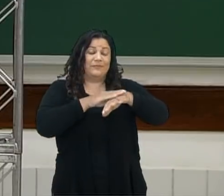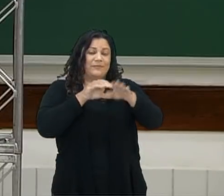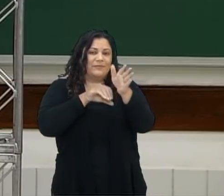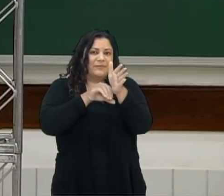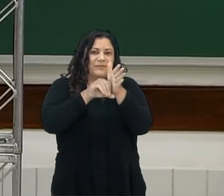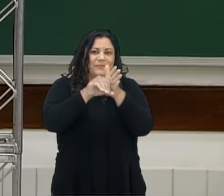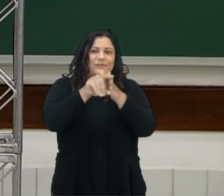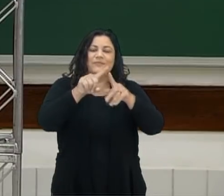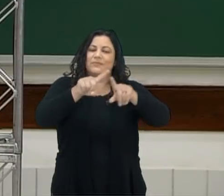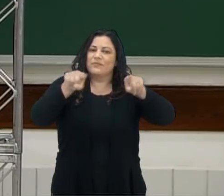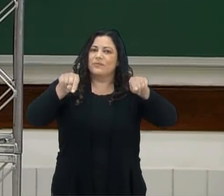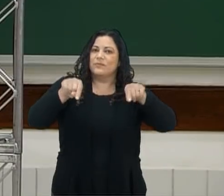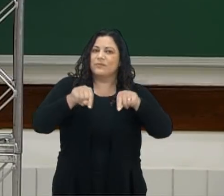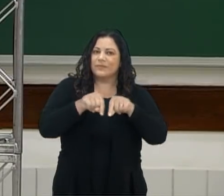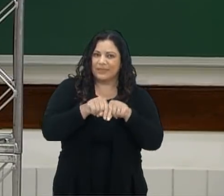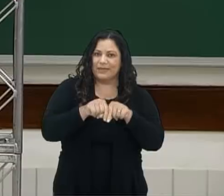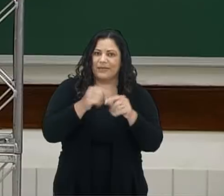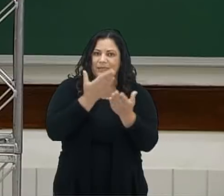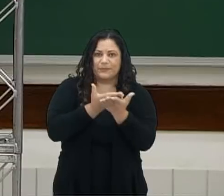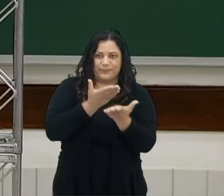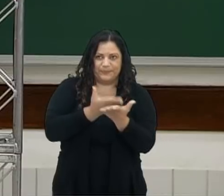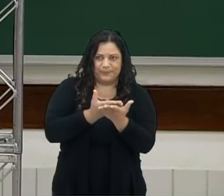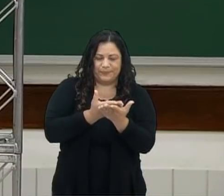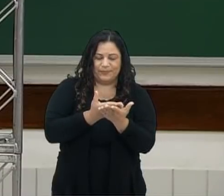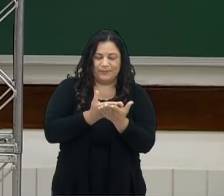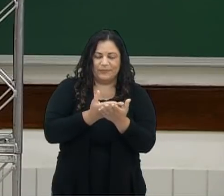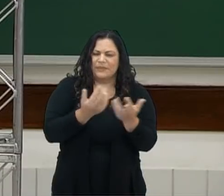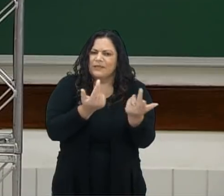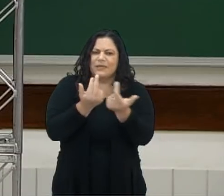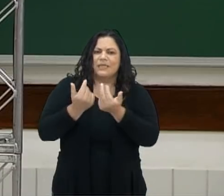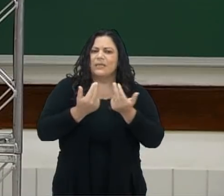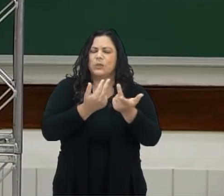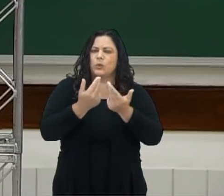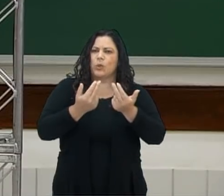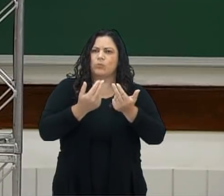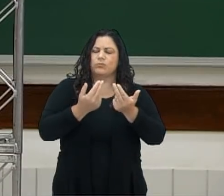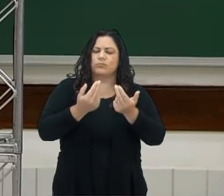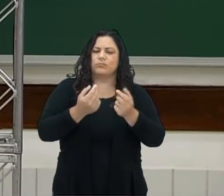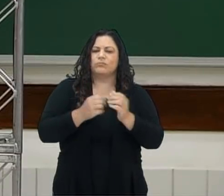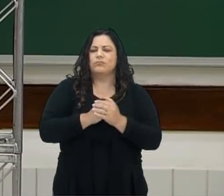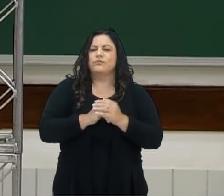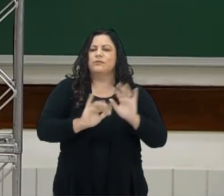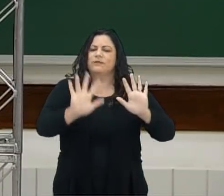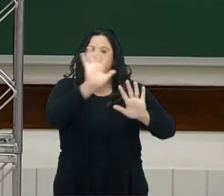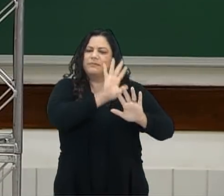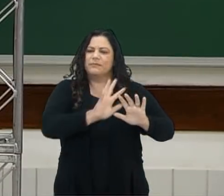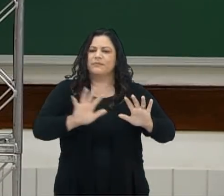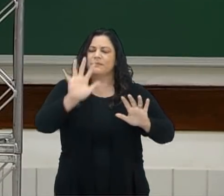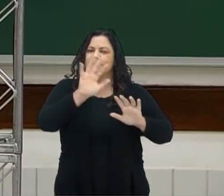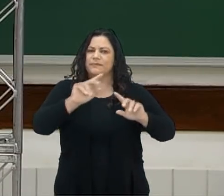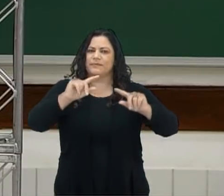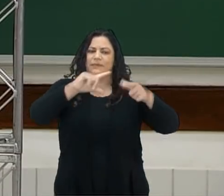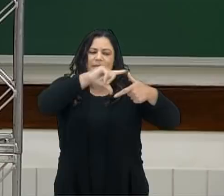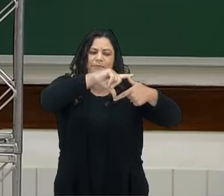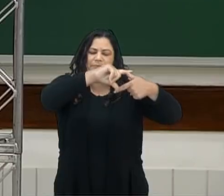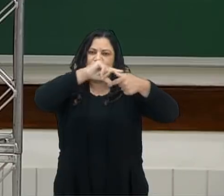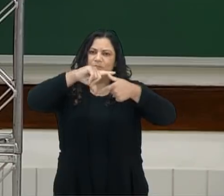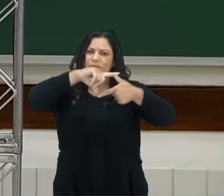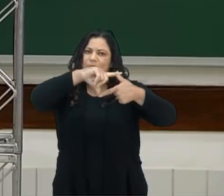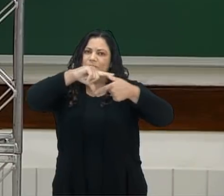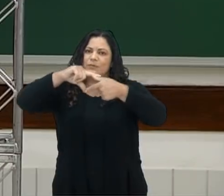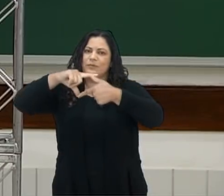Google Classroom, tá? Que vai ser exatamente a construção de polígonos regulares. Então, eu vou deixar lá no Classroom para vocês fazerem, como